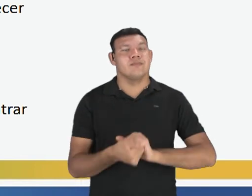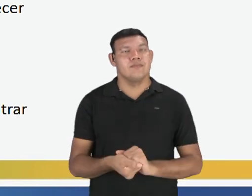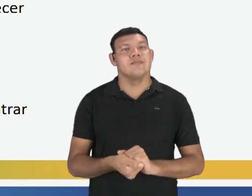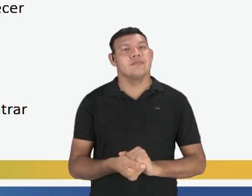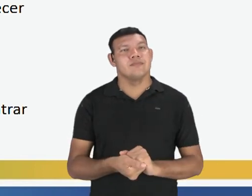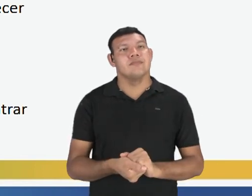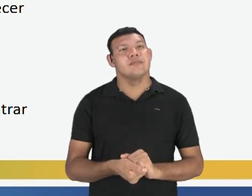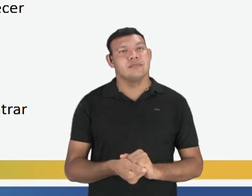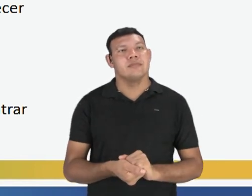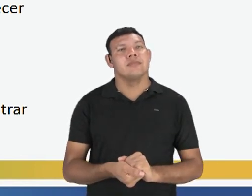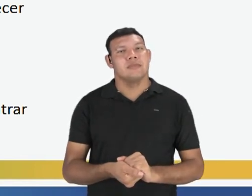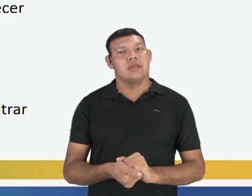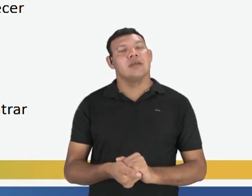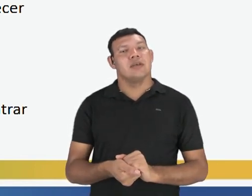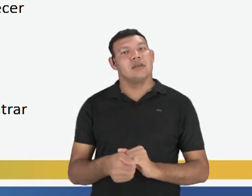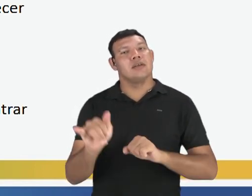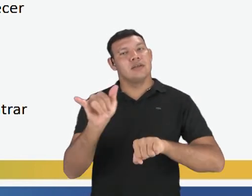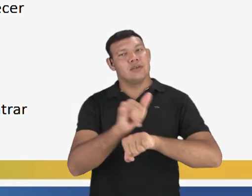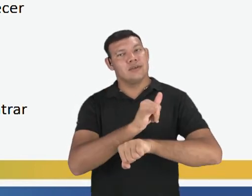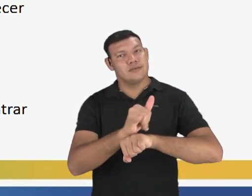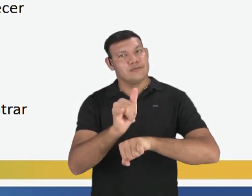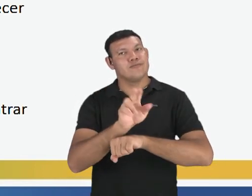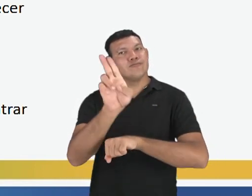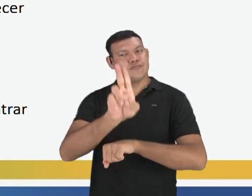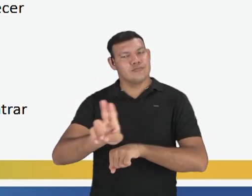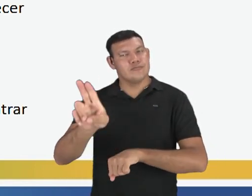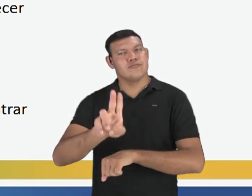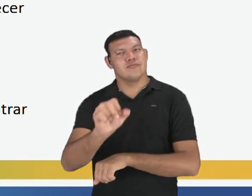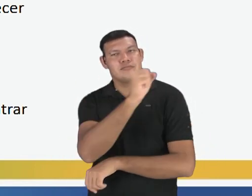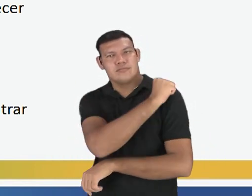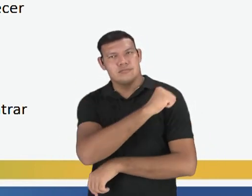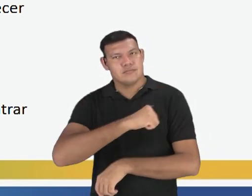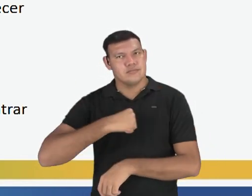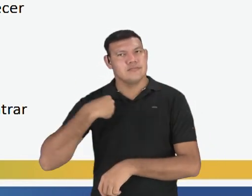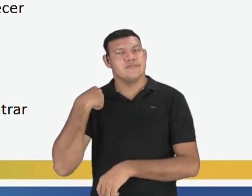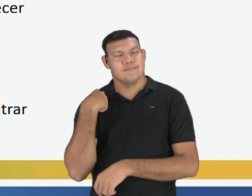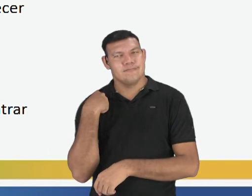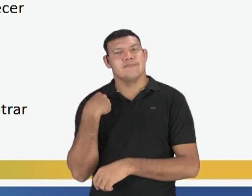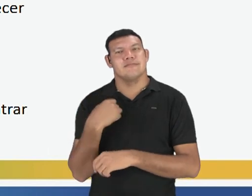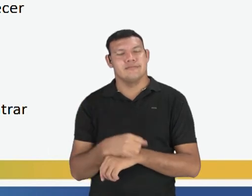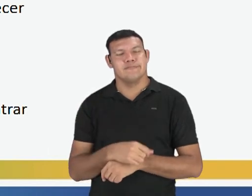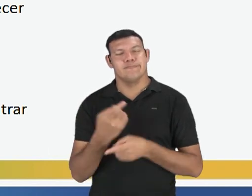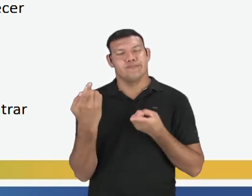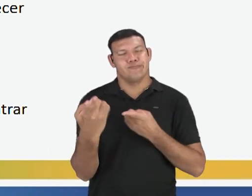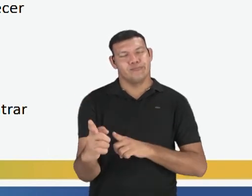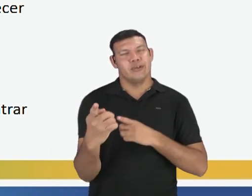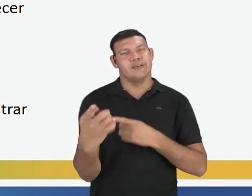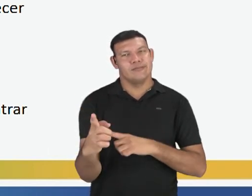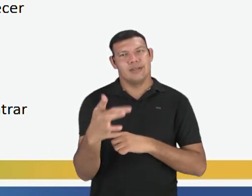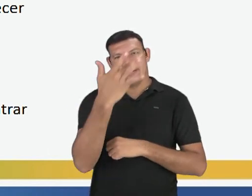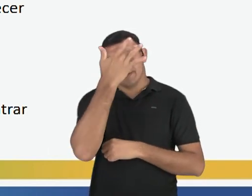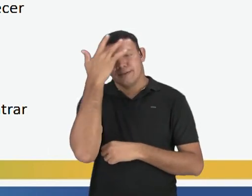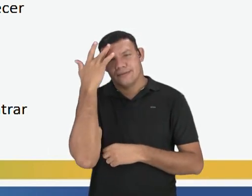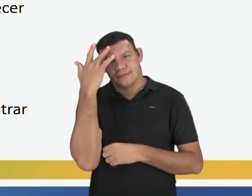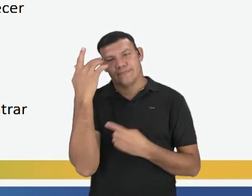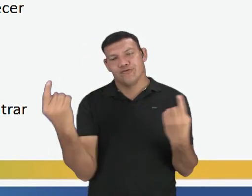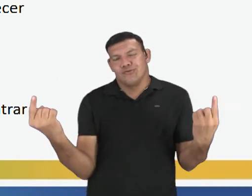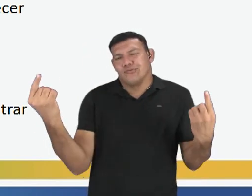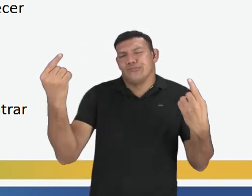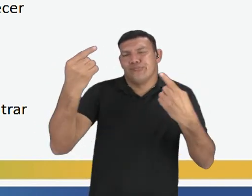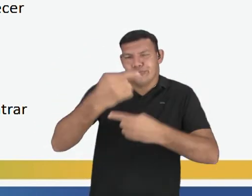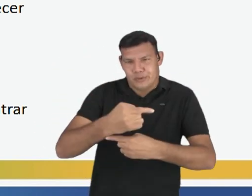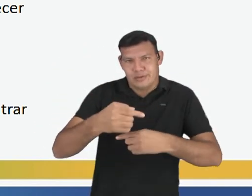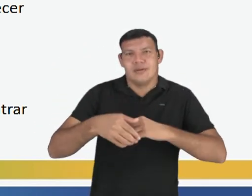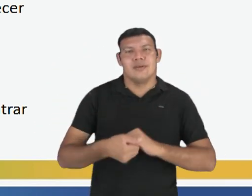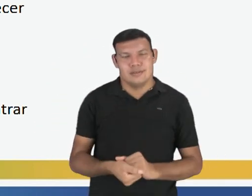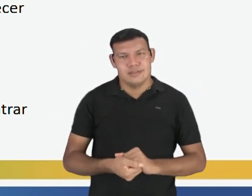são duas das táticas usadas justamente por Sócrates, ou seja, ele ironiza uma pessoa, coloca a pessoa em contradição